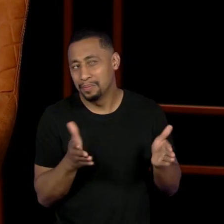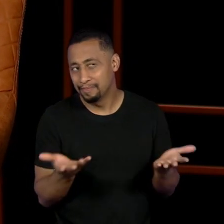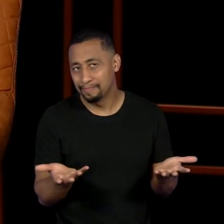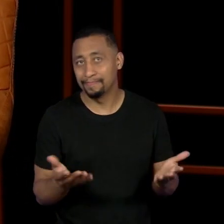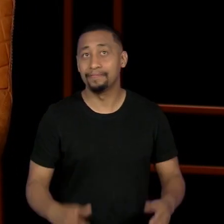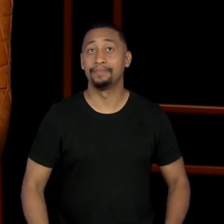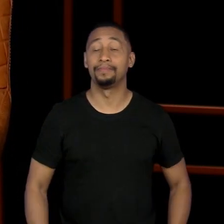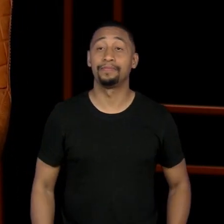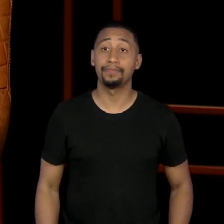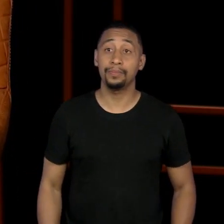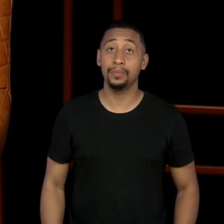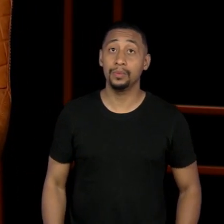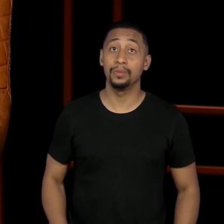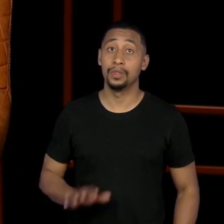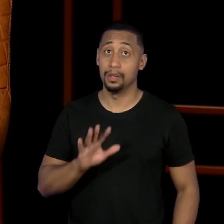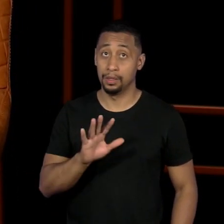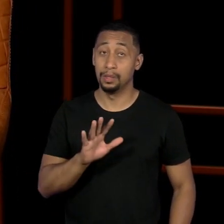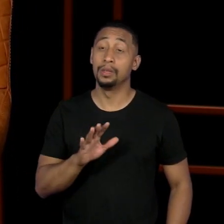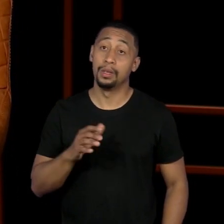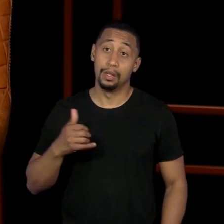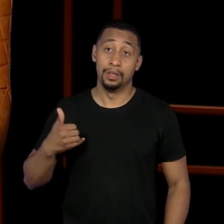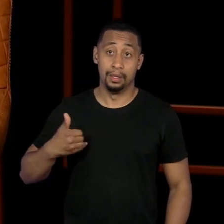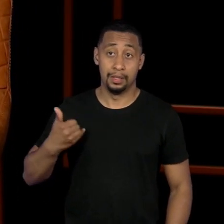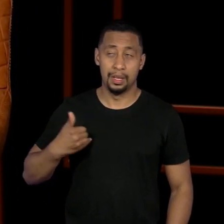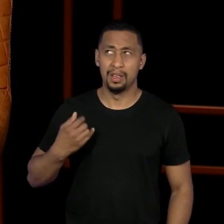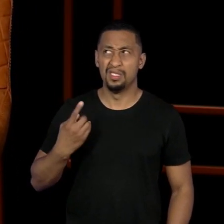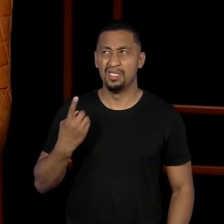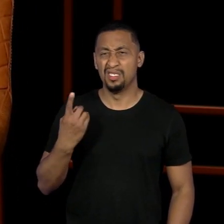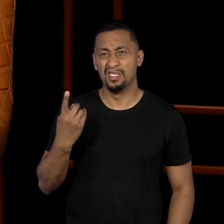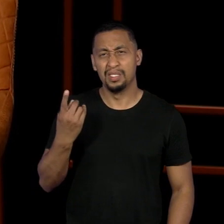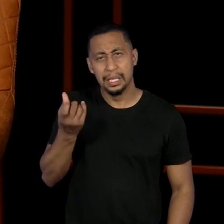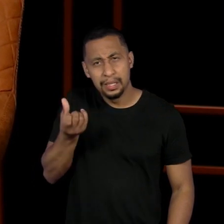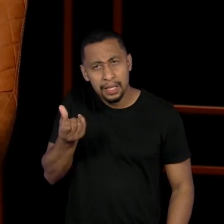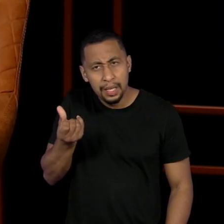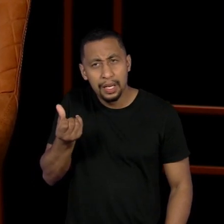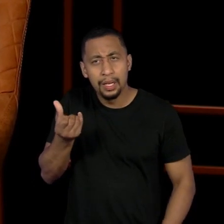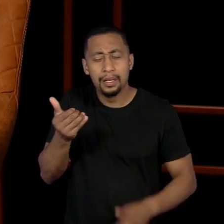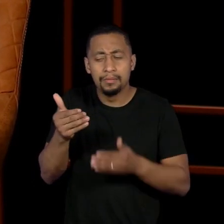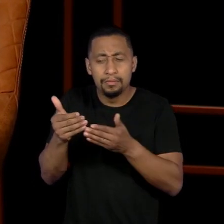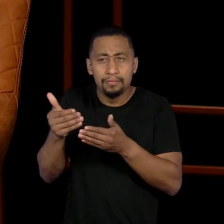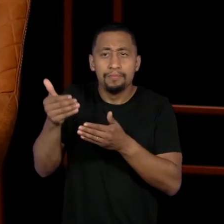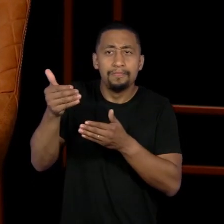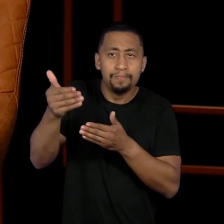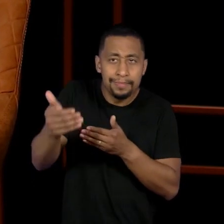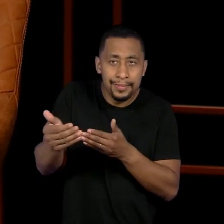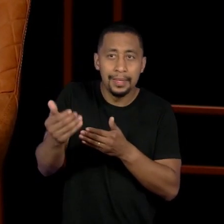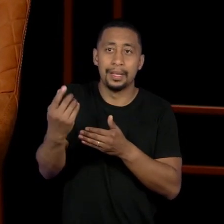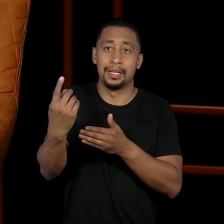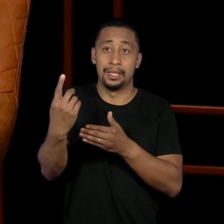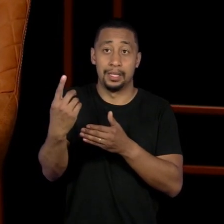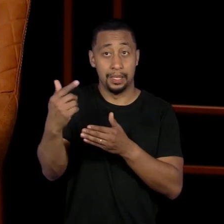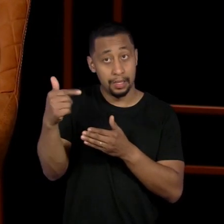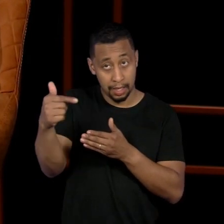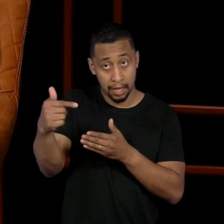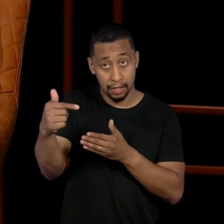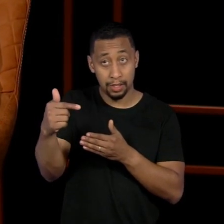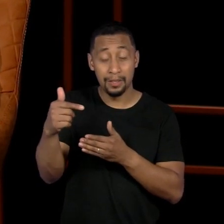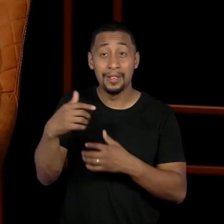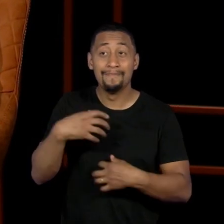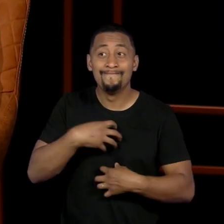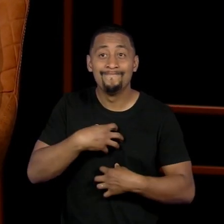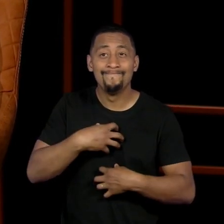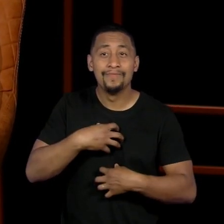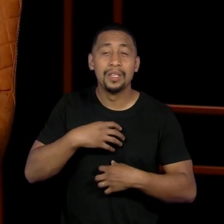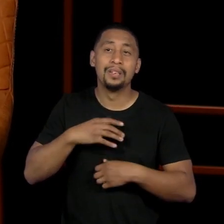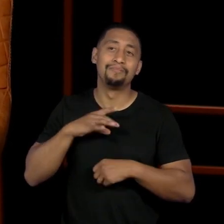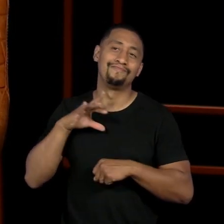doente com 17 anos, 16 anos, 16 para 17, era uma doença muito pouco